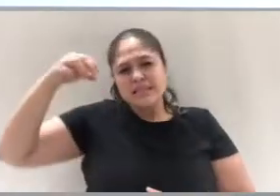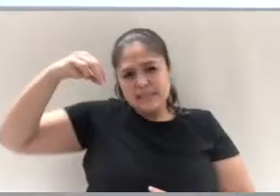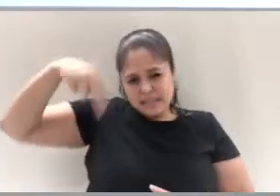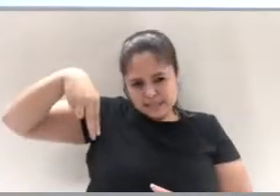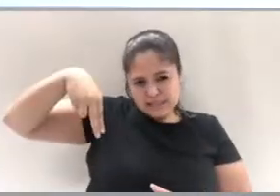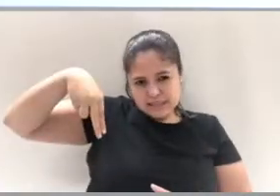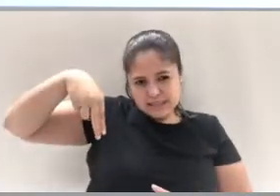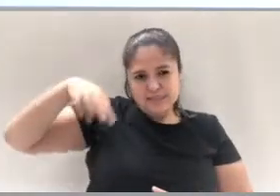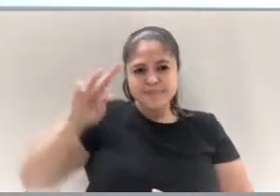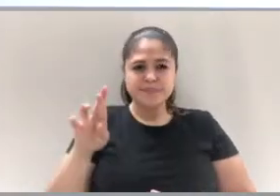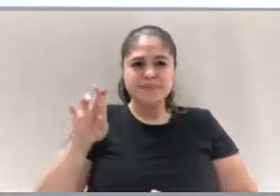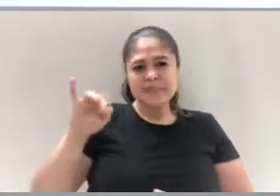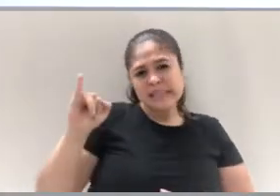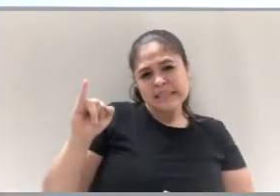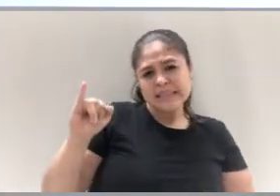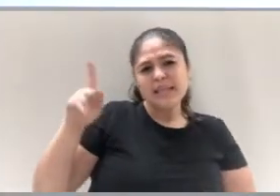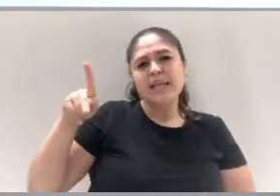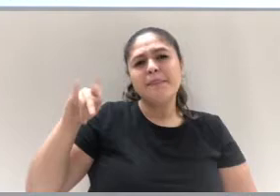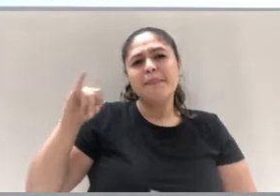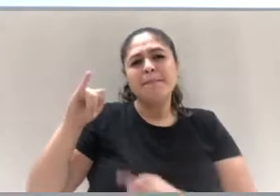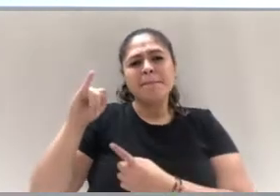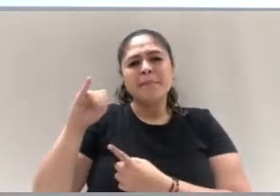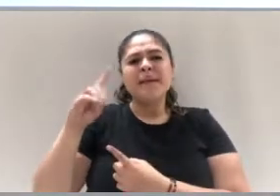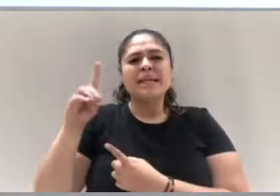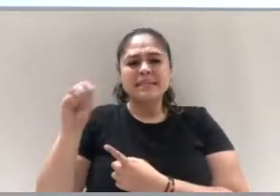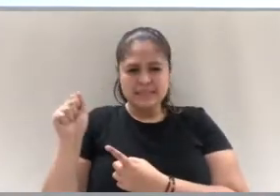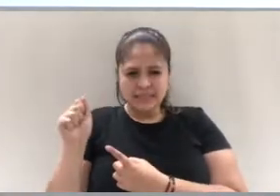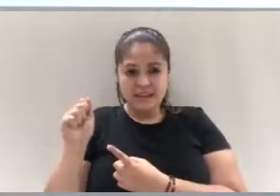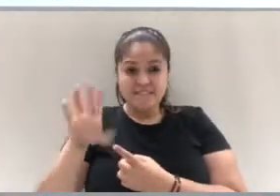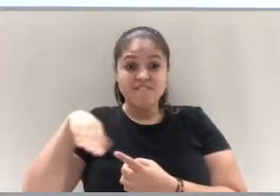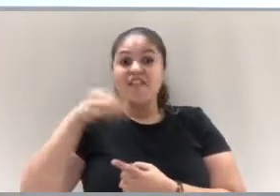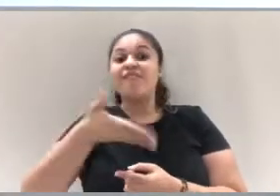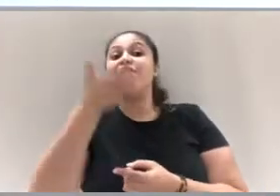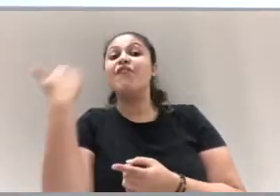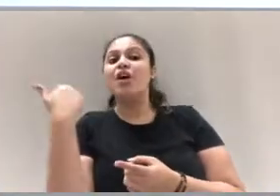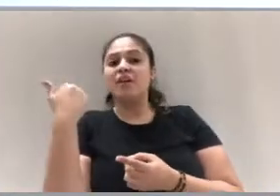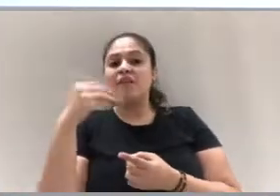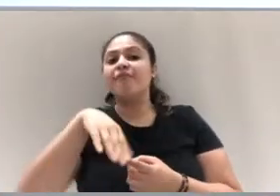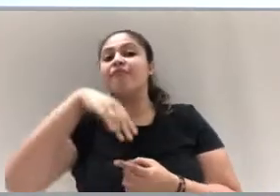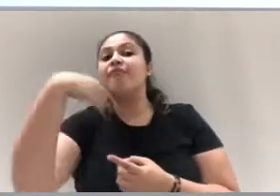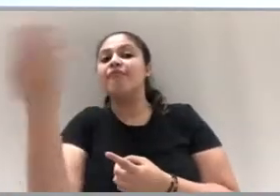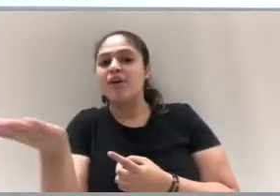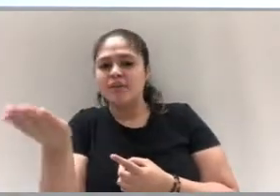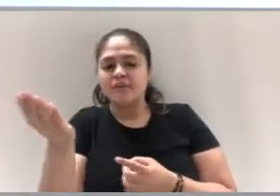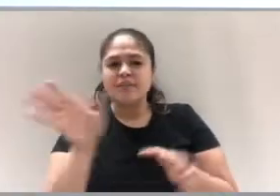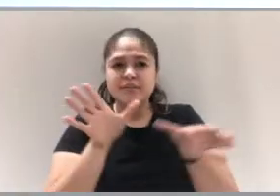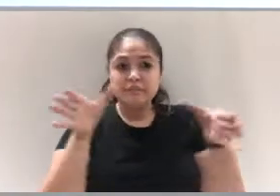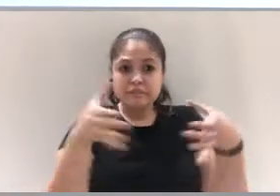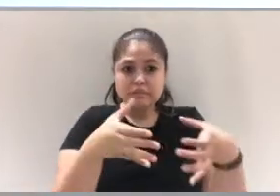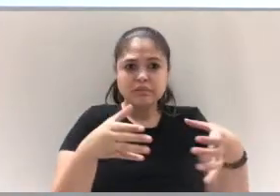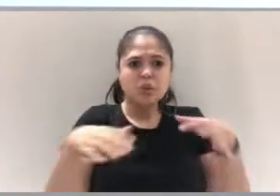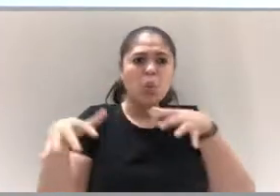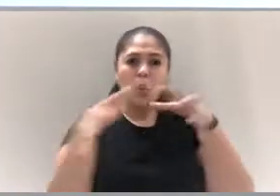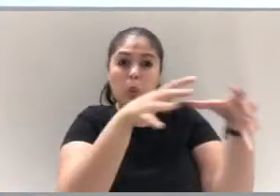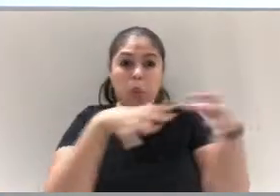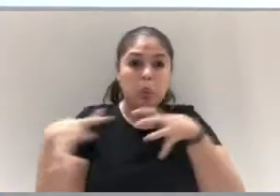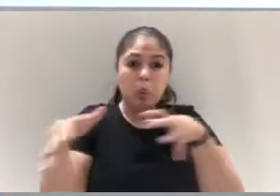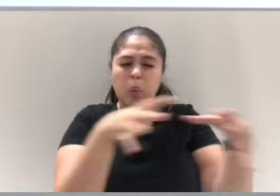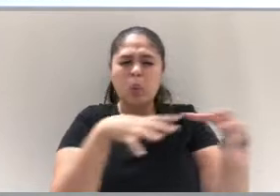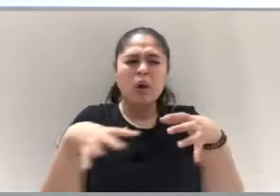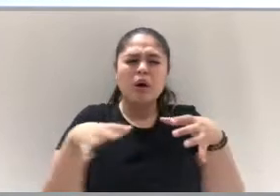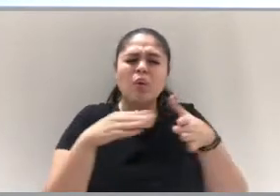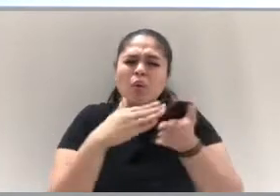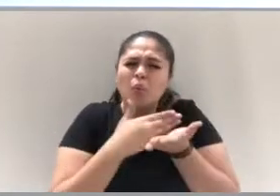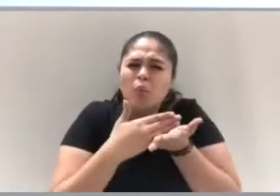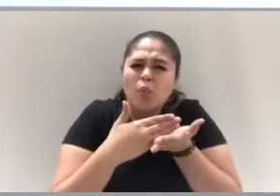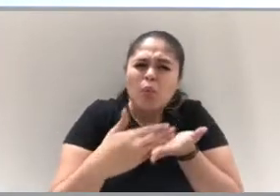força centrípeta. Toda a massa no centro se colapsava devido à interação gravitacional e começou